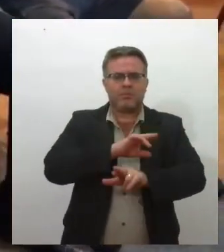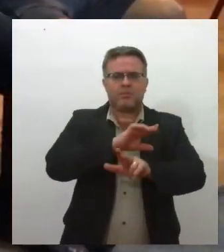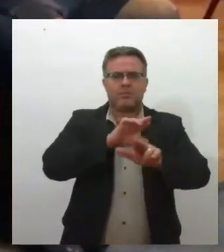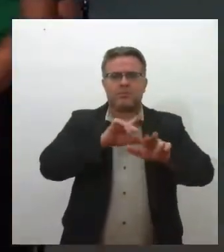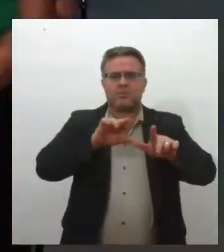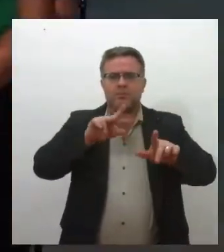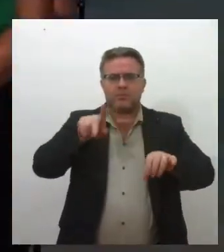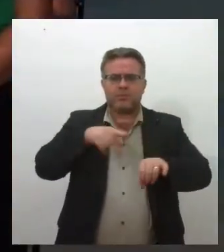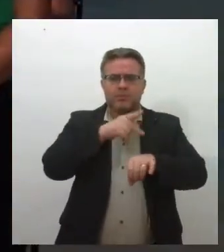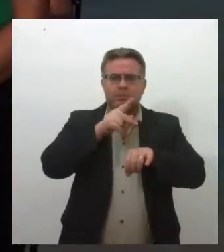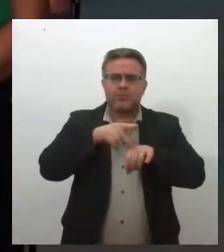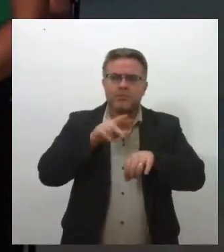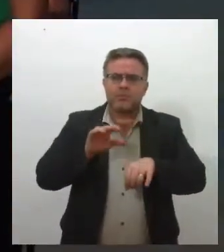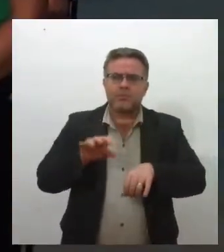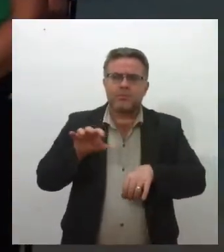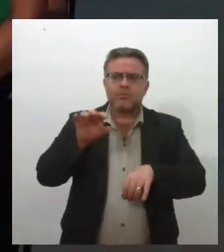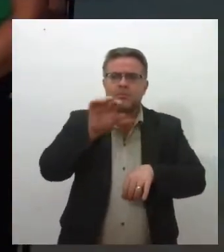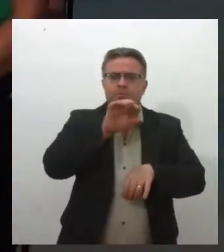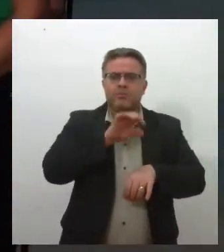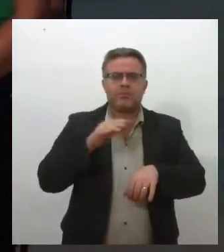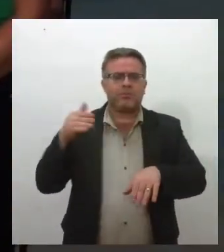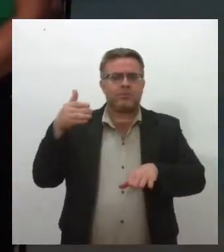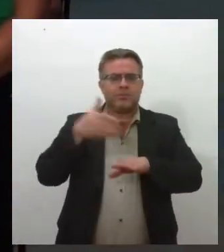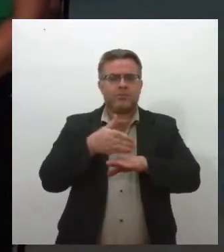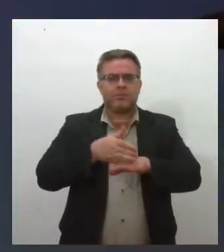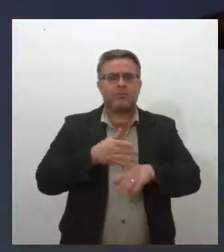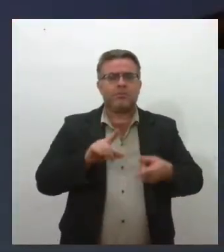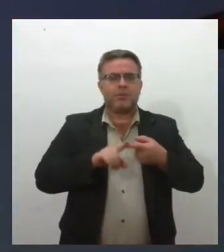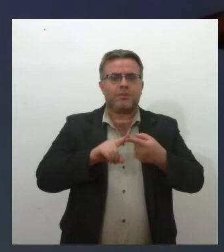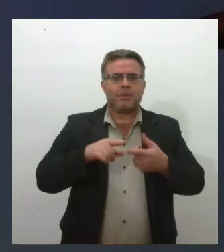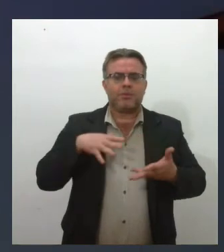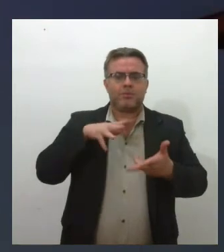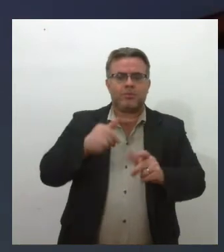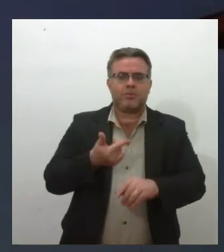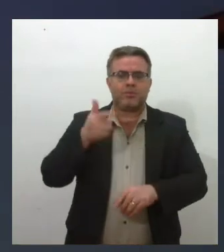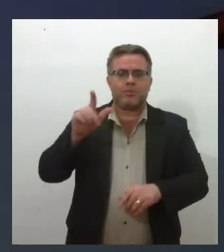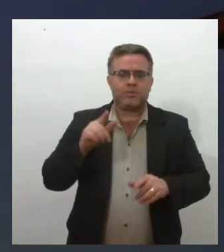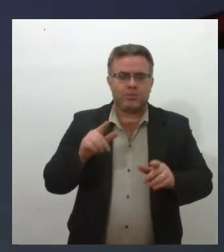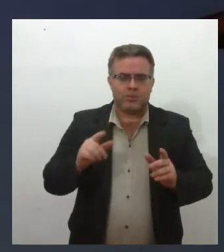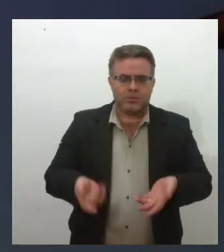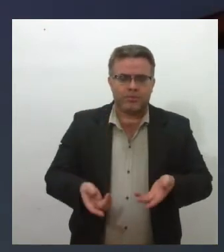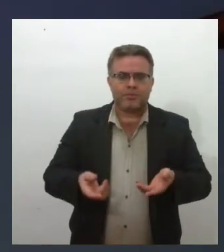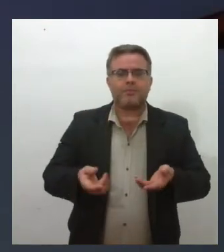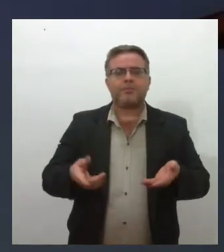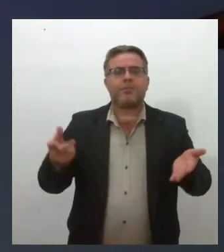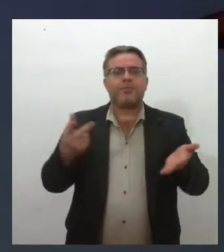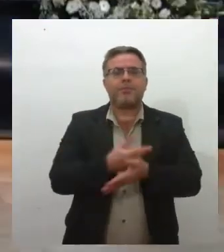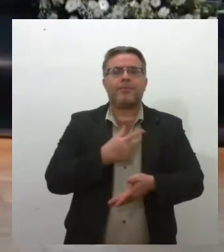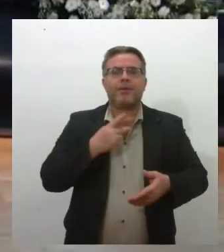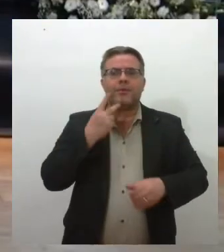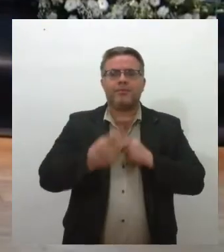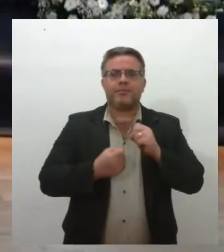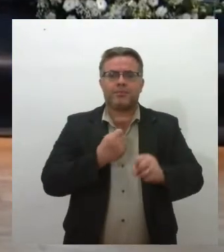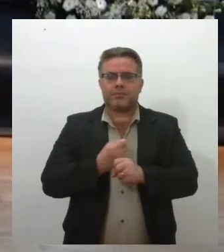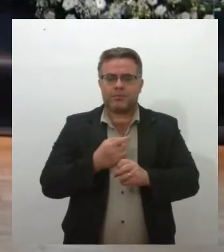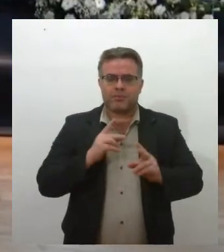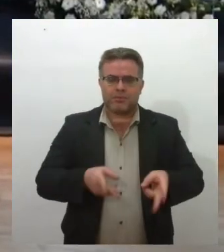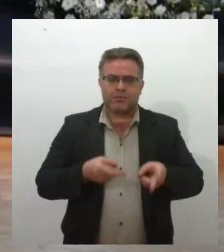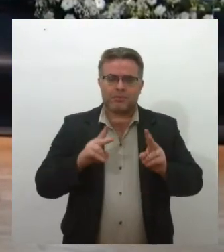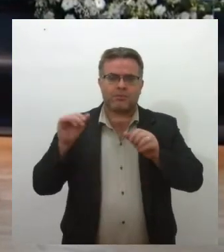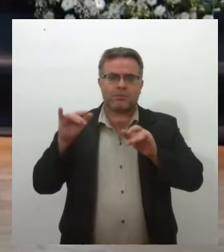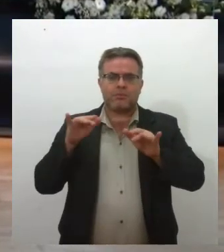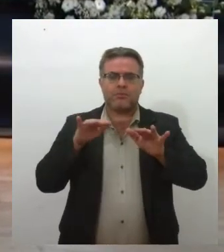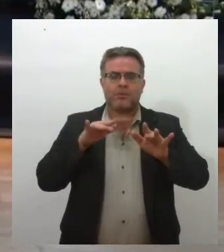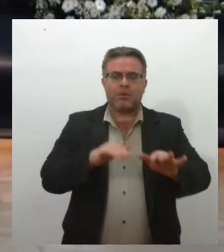país e também de outros continentes. O evento, que ocorre a cada 2 anos, tem como